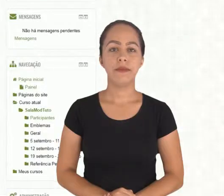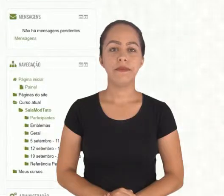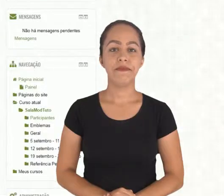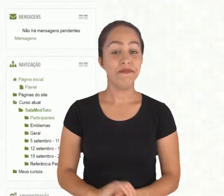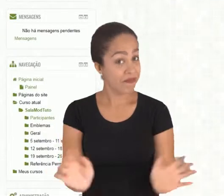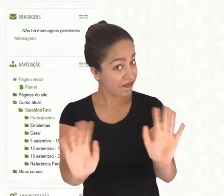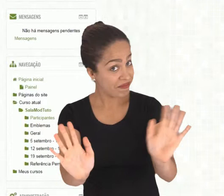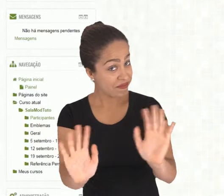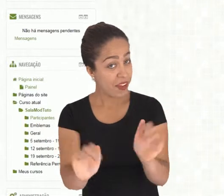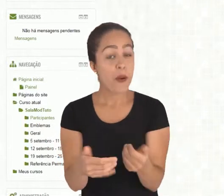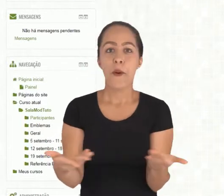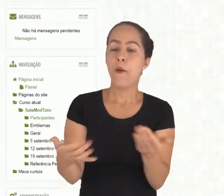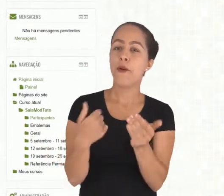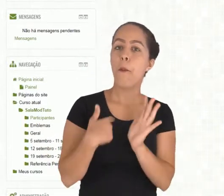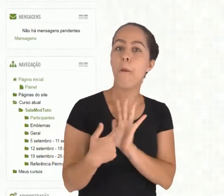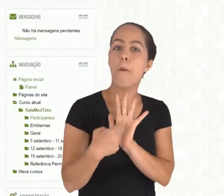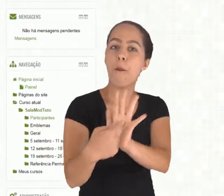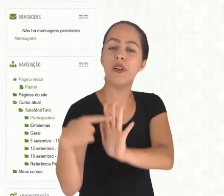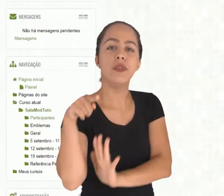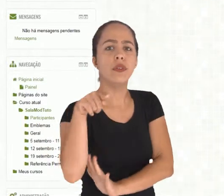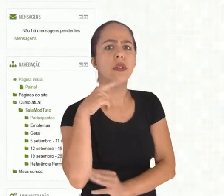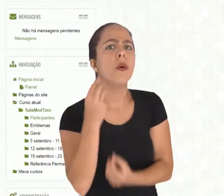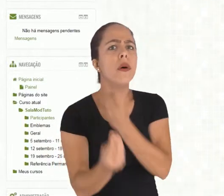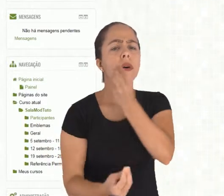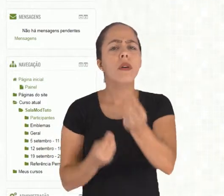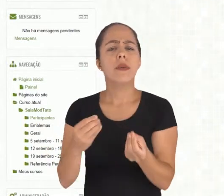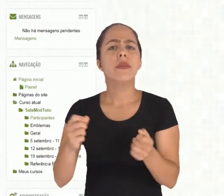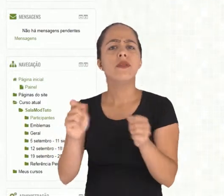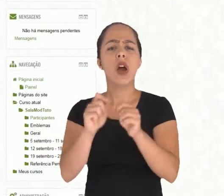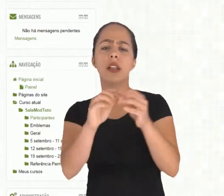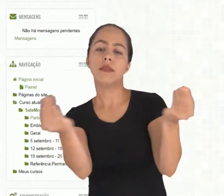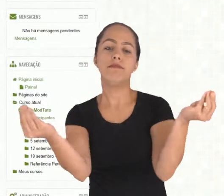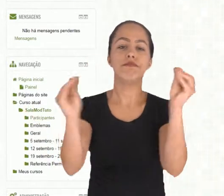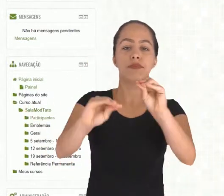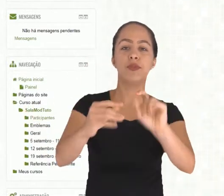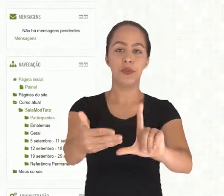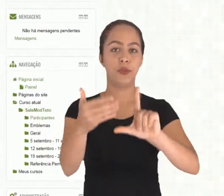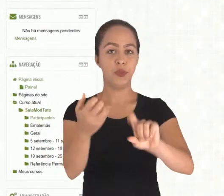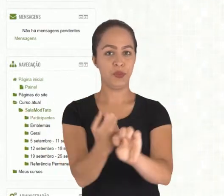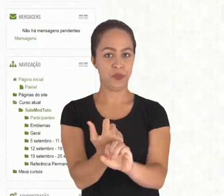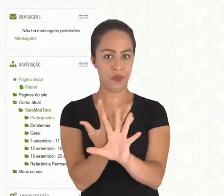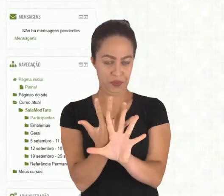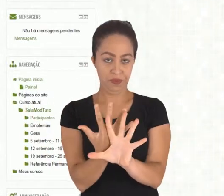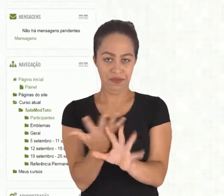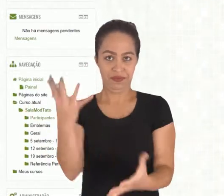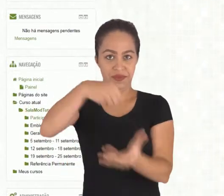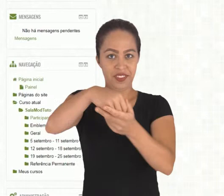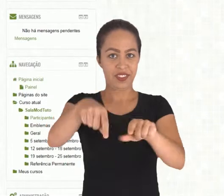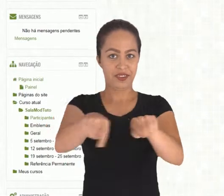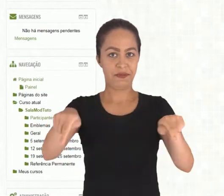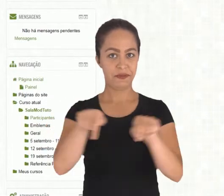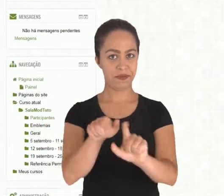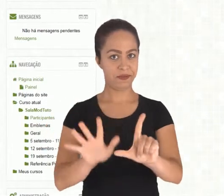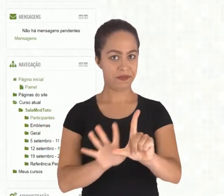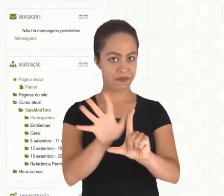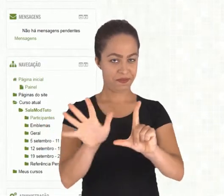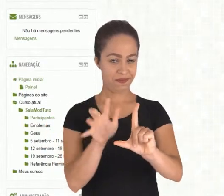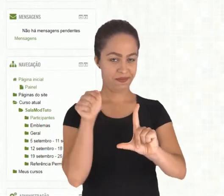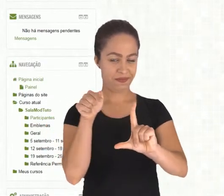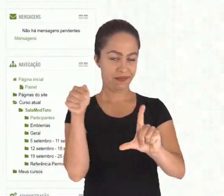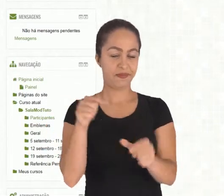lá hoje eu quero mostrar para você como você insere um recurso de web conferência na sua sala